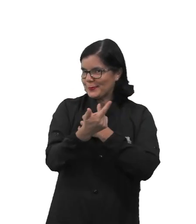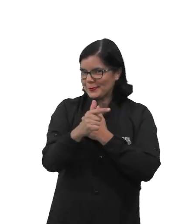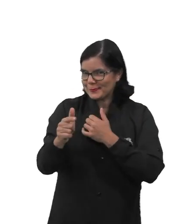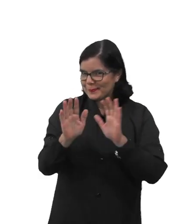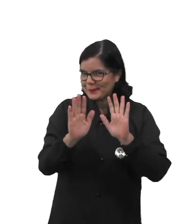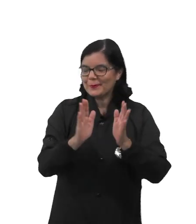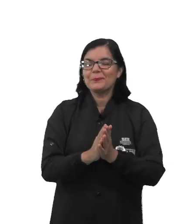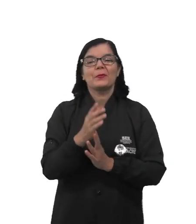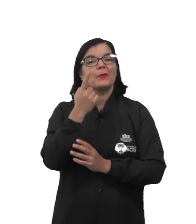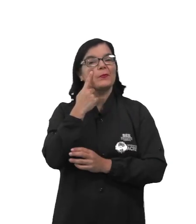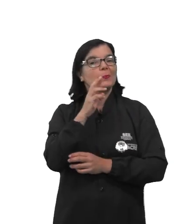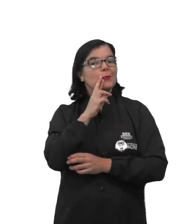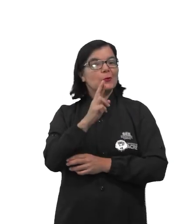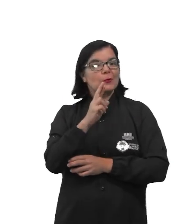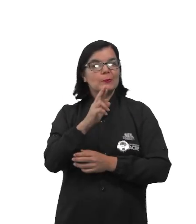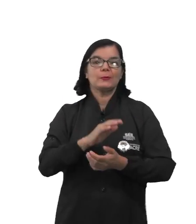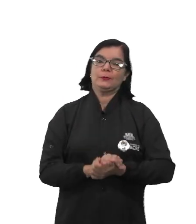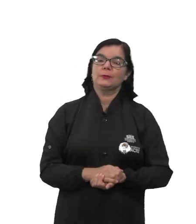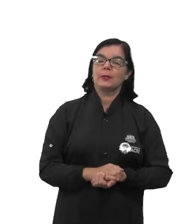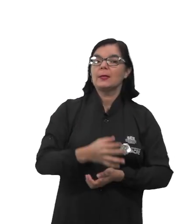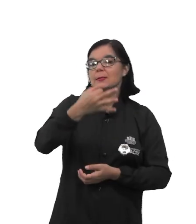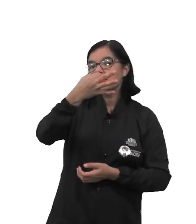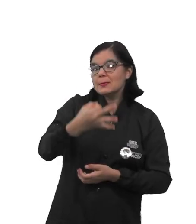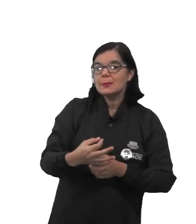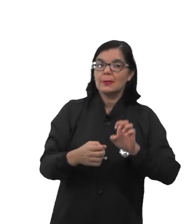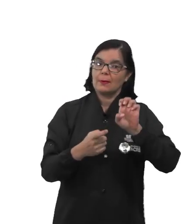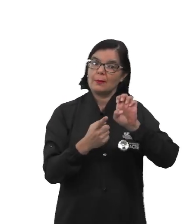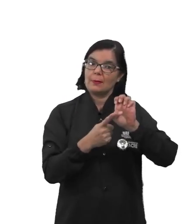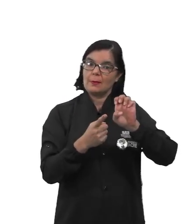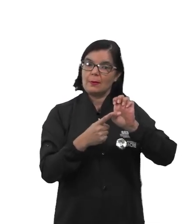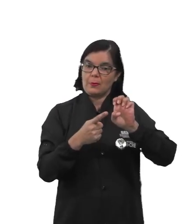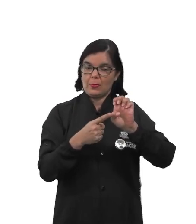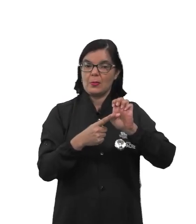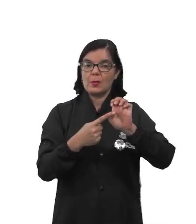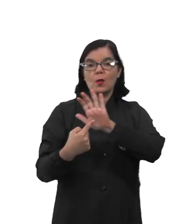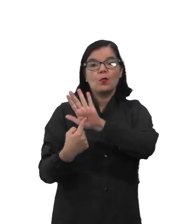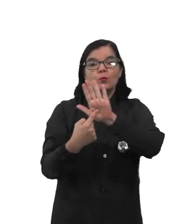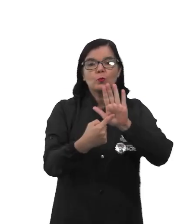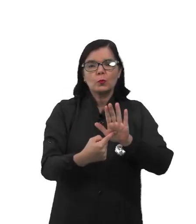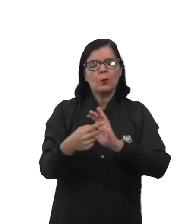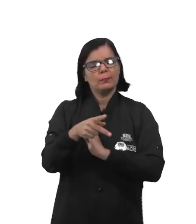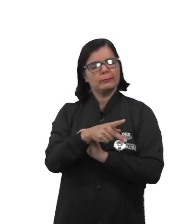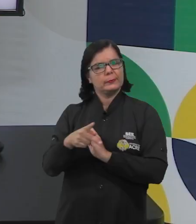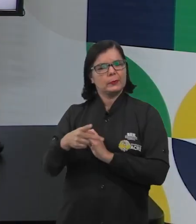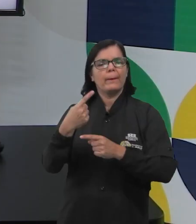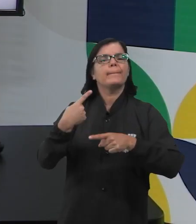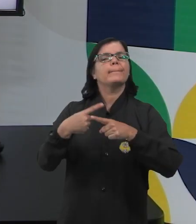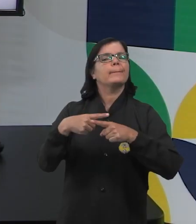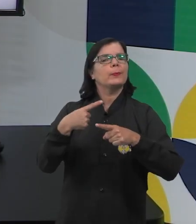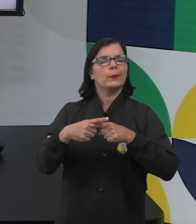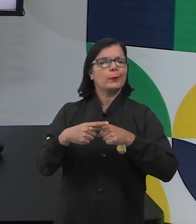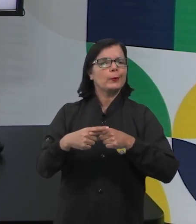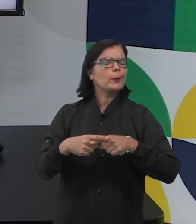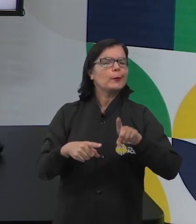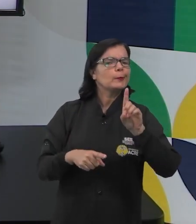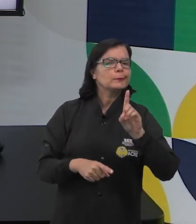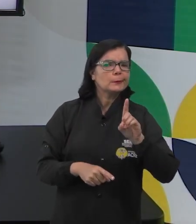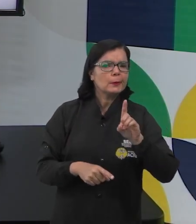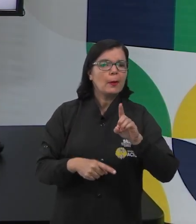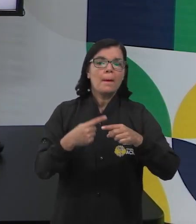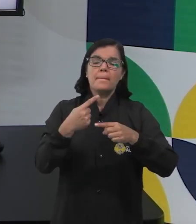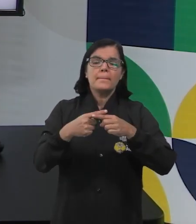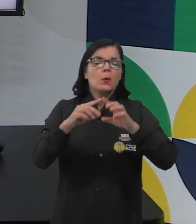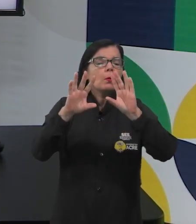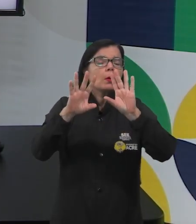não. Bora ver a resposta. Resposta correta é a letra E, pessoal, expositiva. Professor, por que não é a letra D? Por que